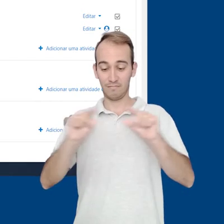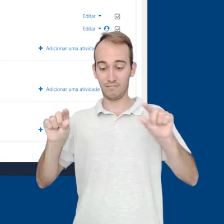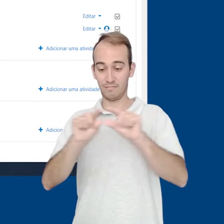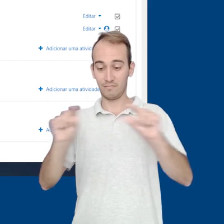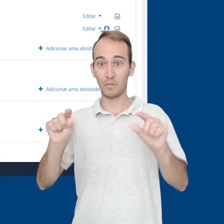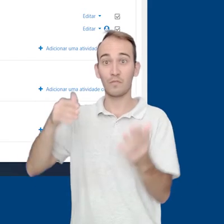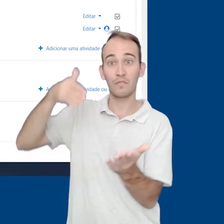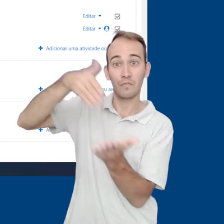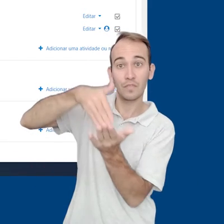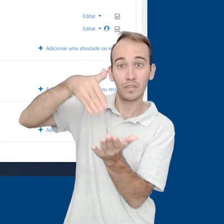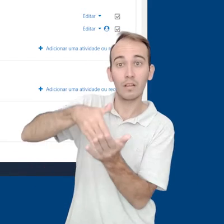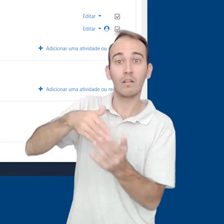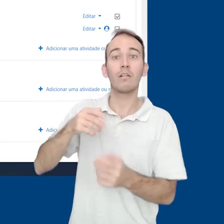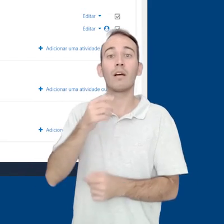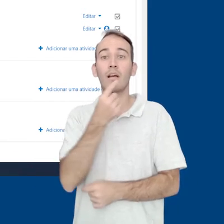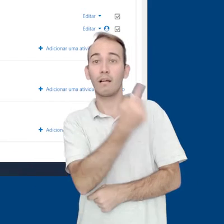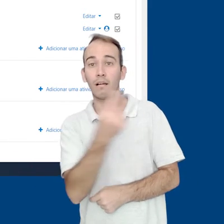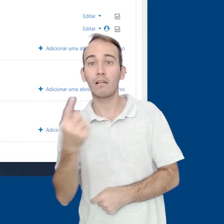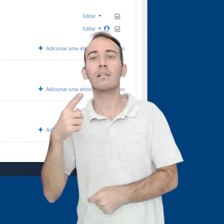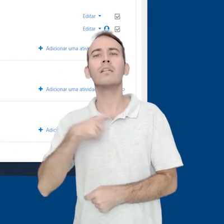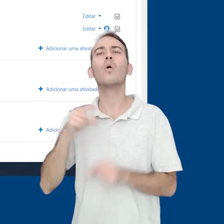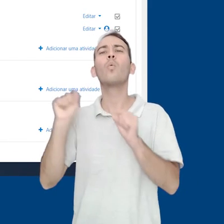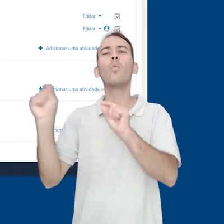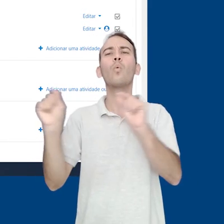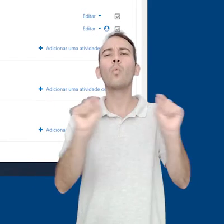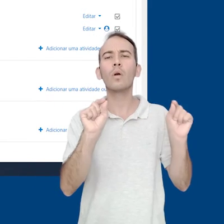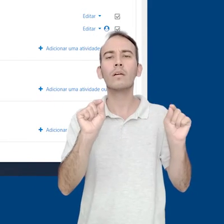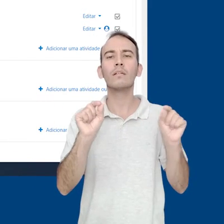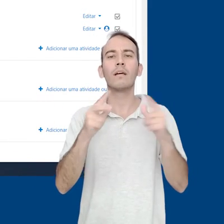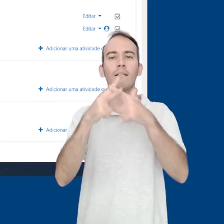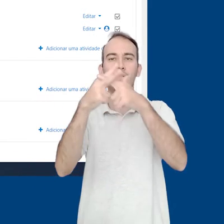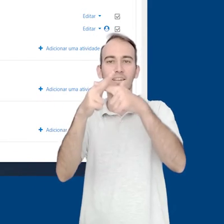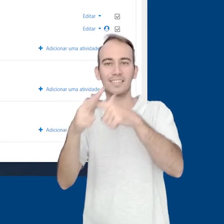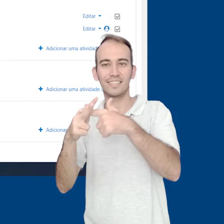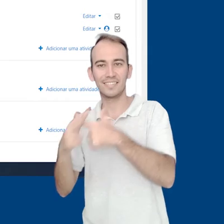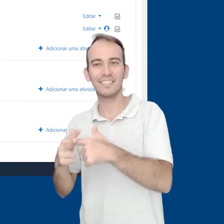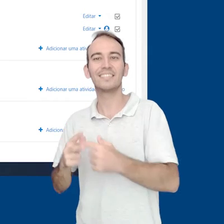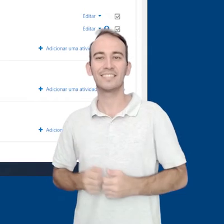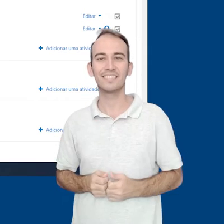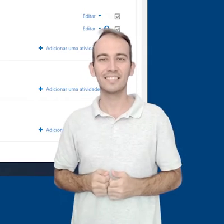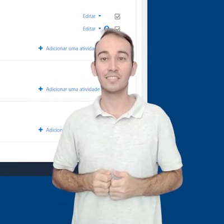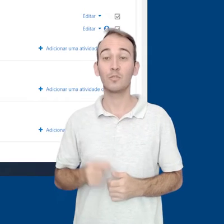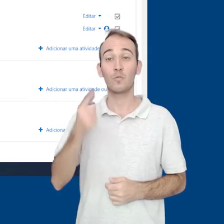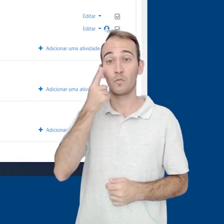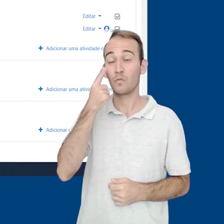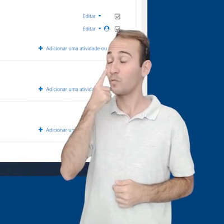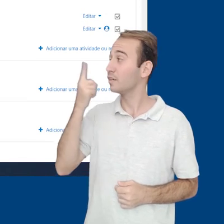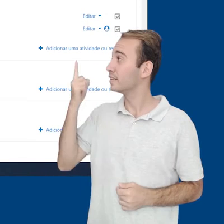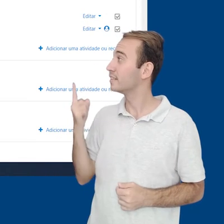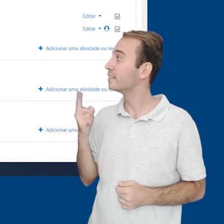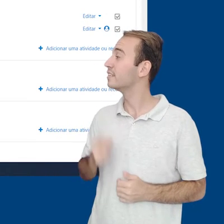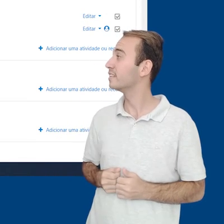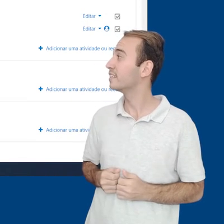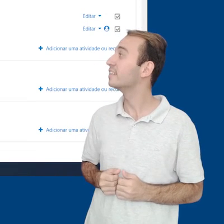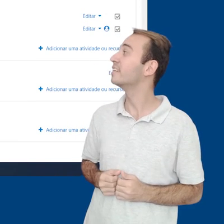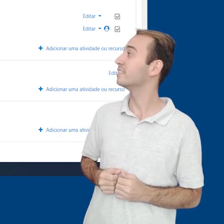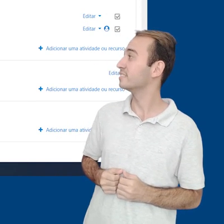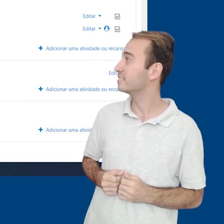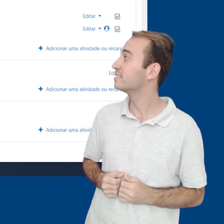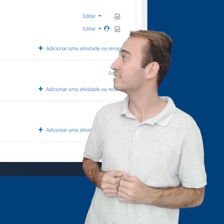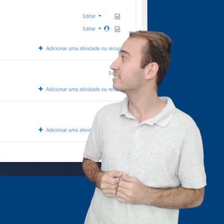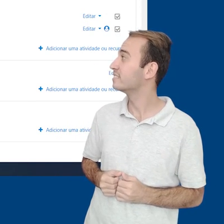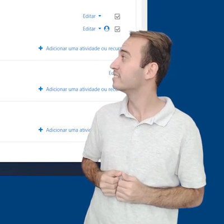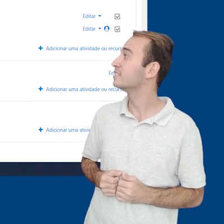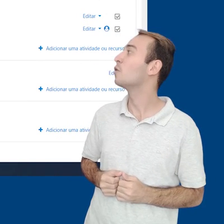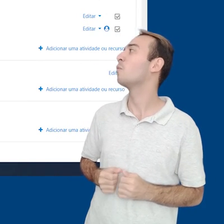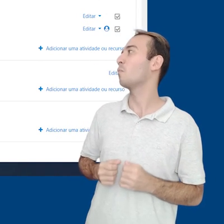linha, em cada recurso, vocês vão reparar que eu tenho um botão Editar. Clicando sobre a setinha desse botão